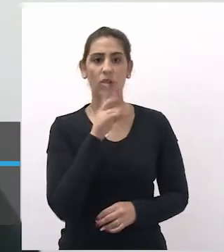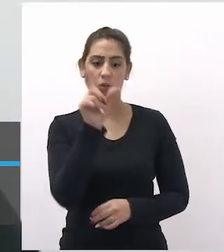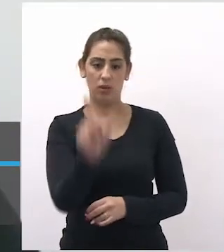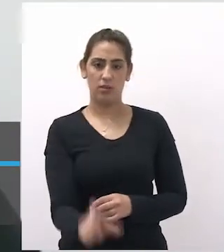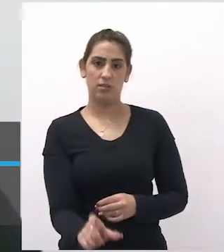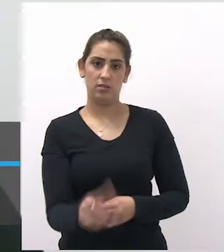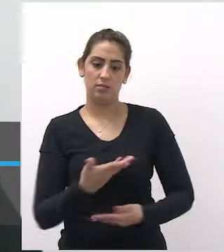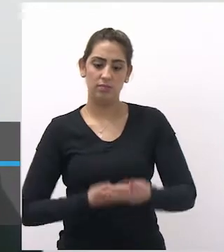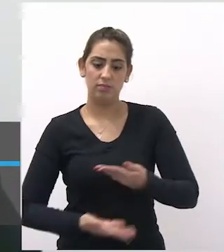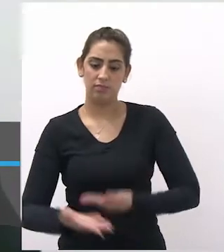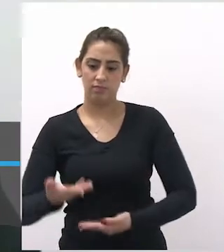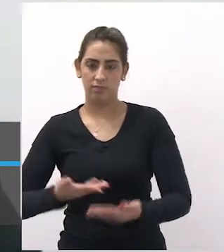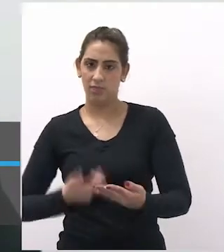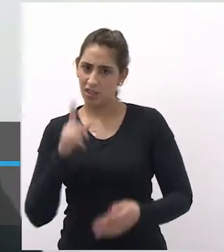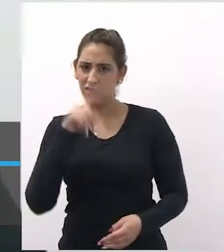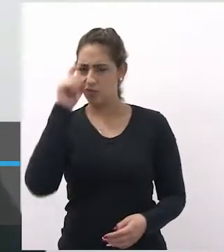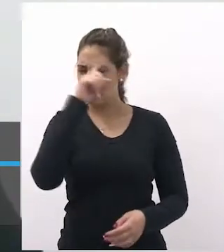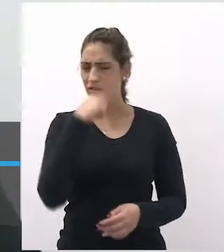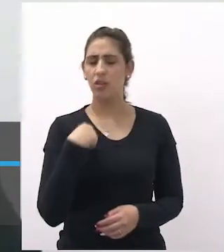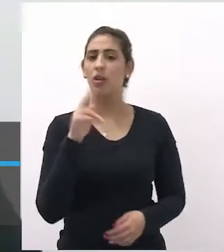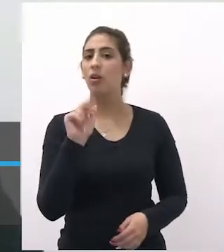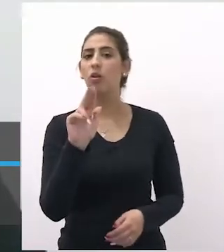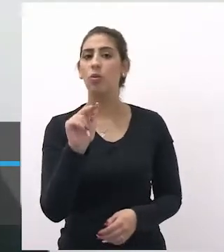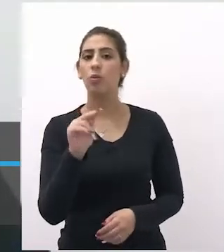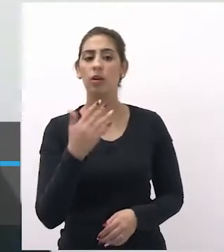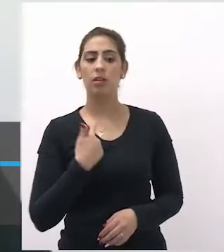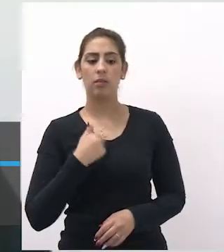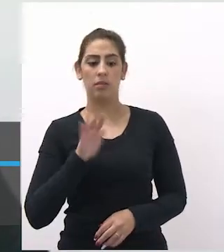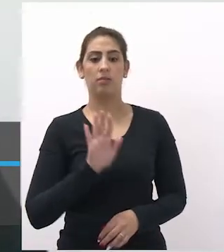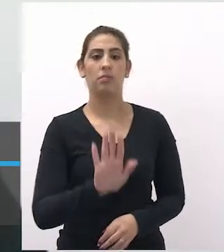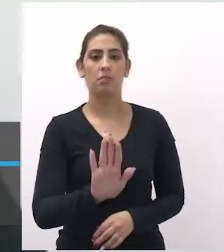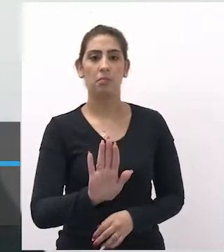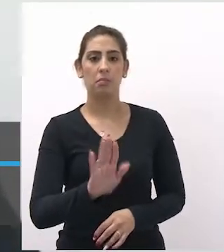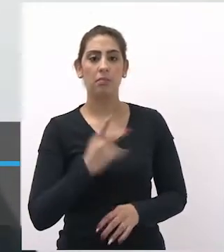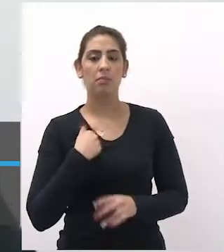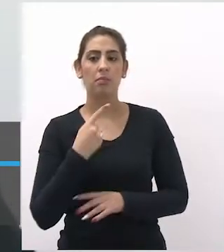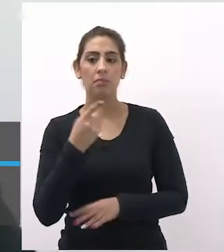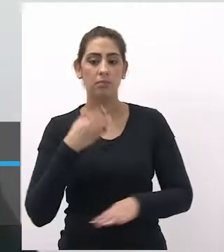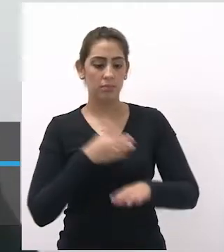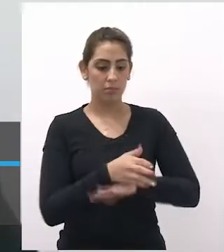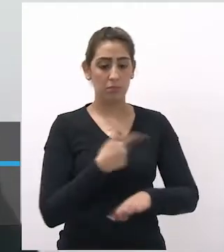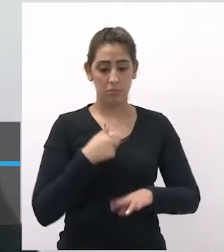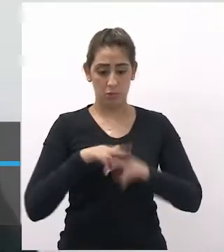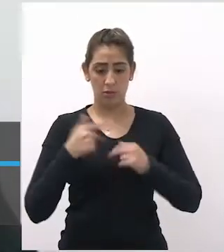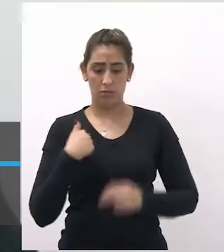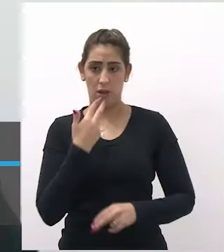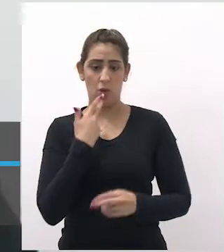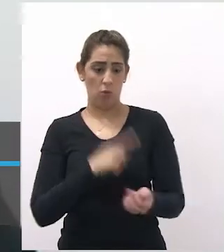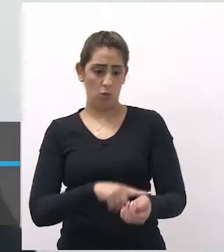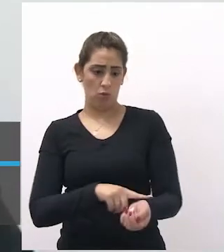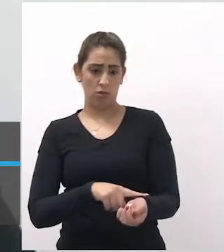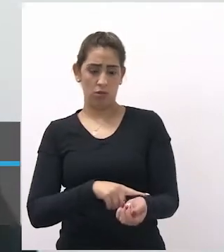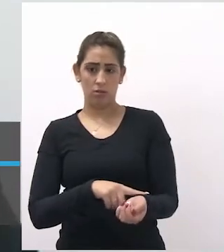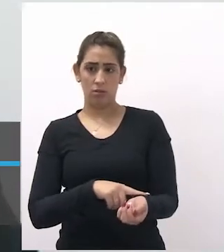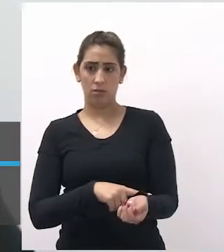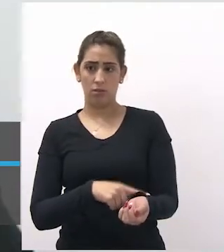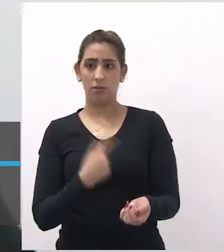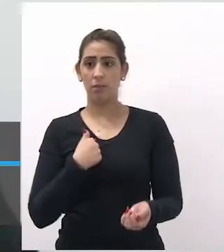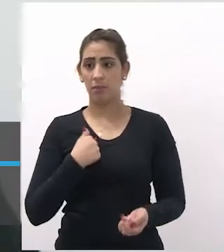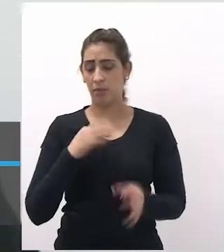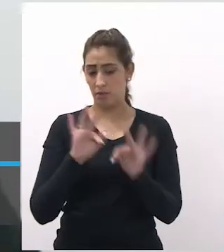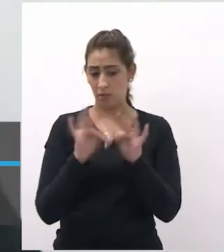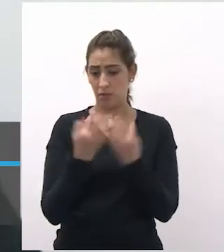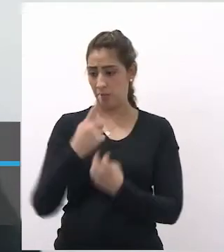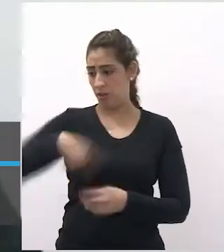nunca fui barrada em oportunidades, em espaços, pela minha cor de pele. A minha ascendência é negra, meu pai foi um